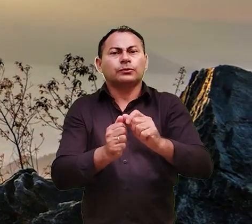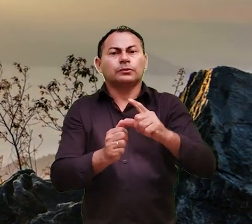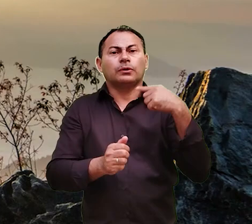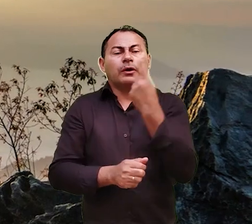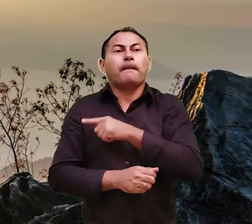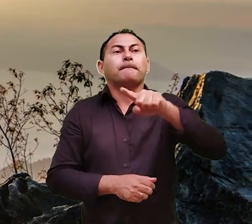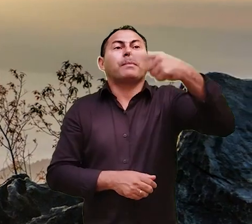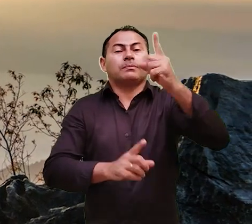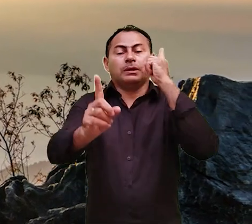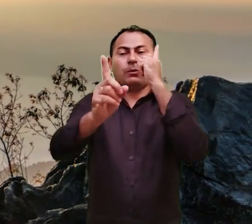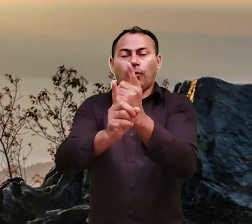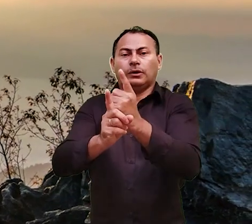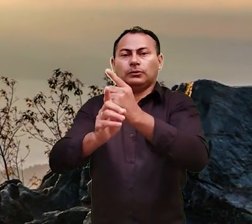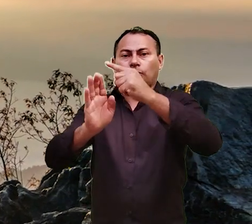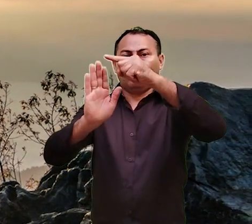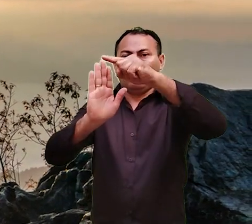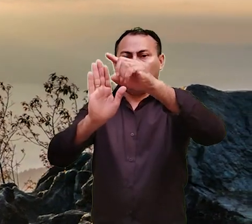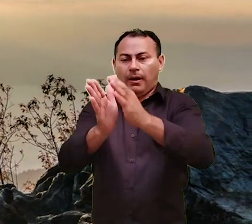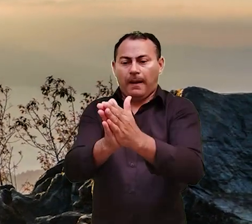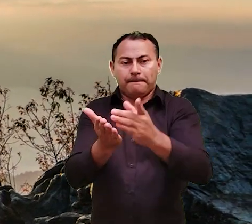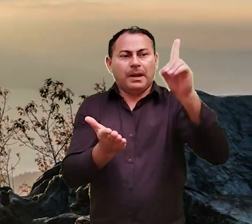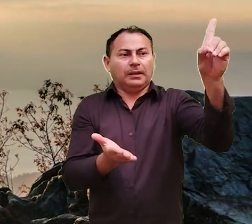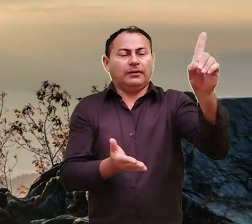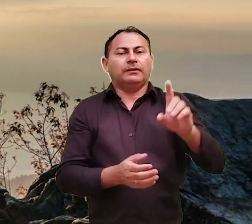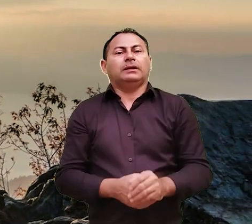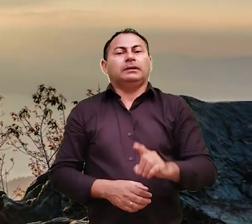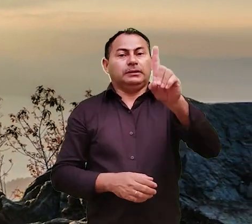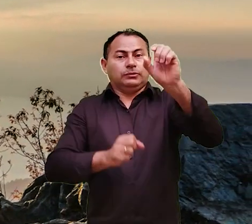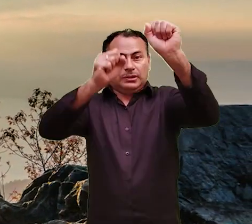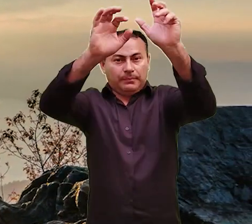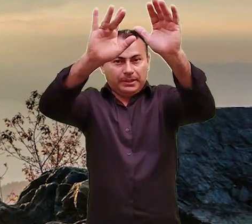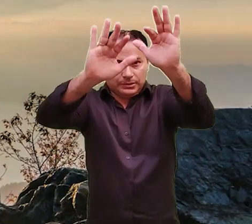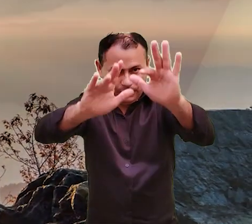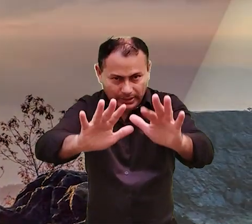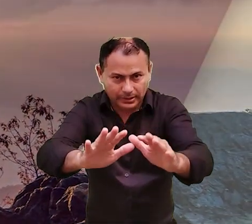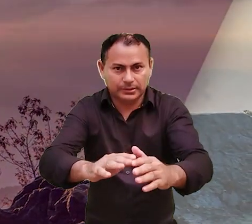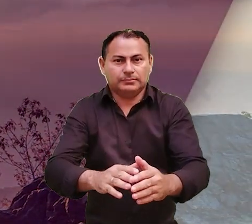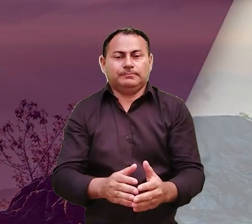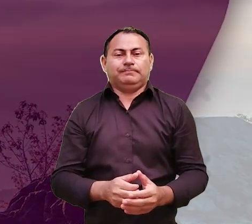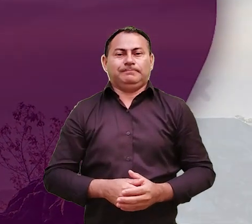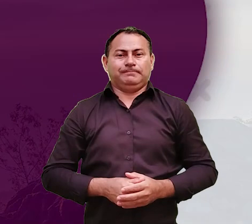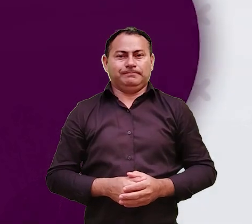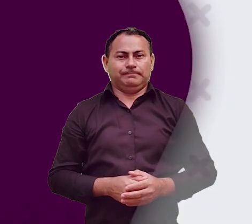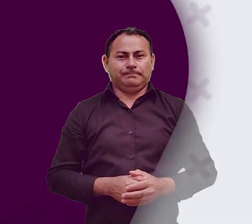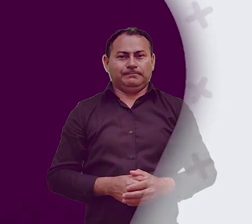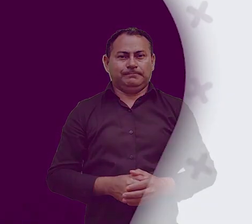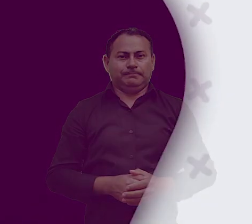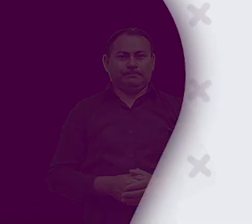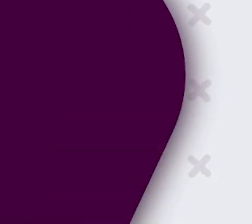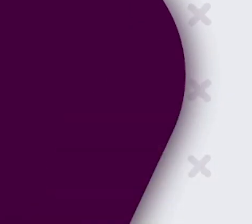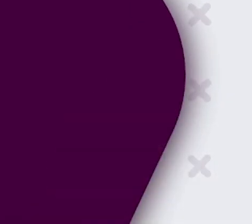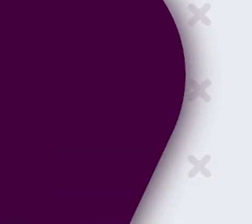foi. Esteja conosco no próximo encontro com a palavra. Deus o abençoe grandemente.